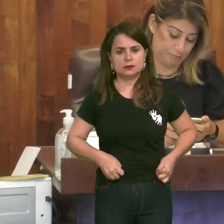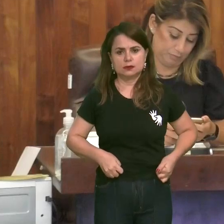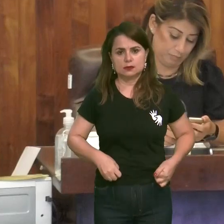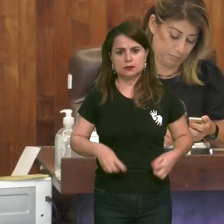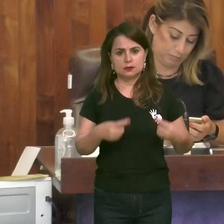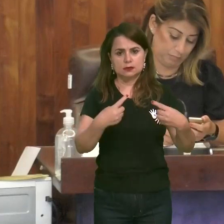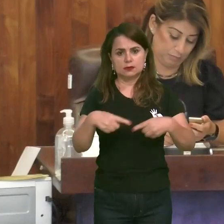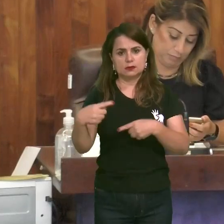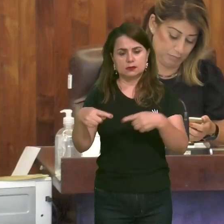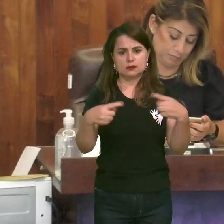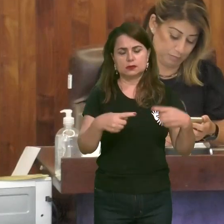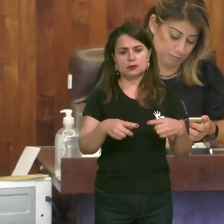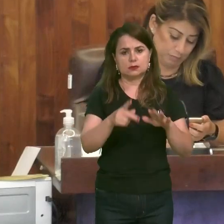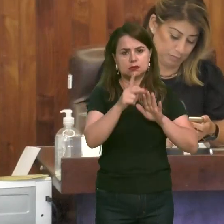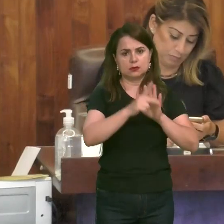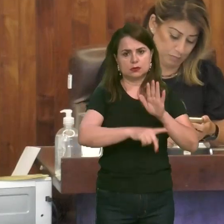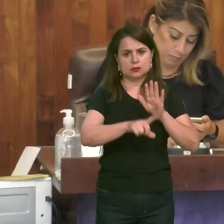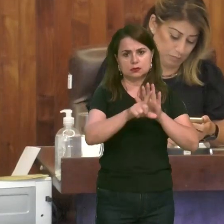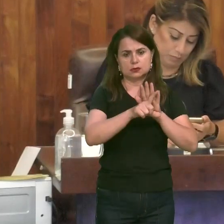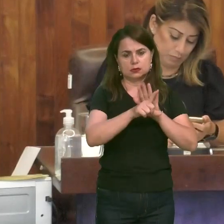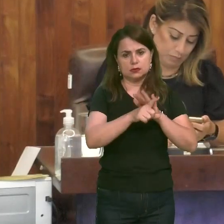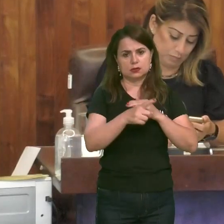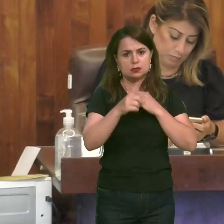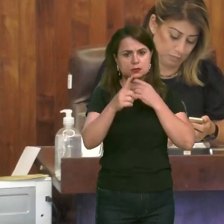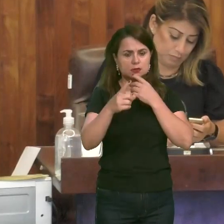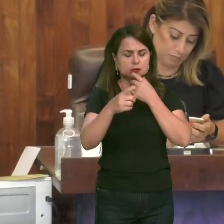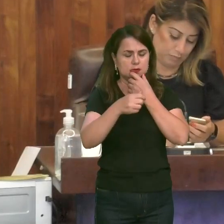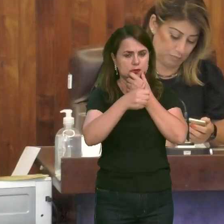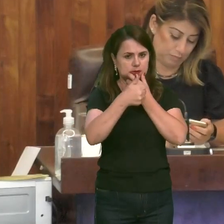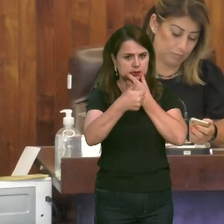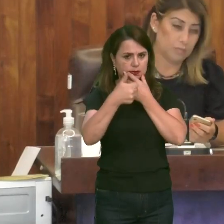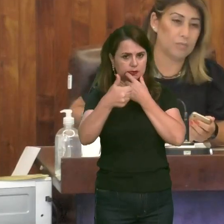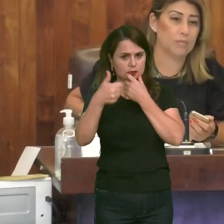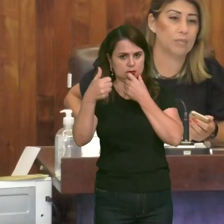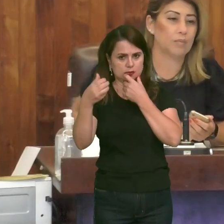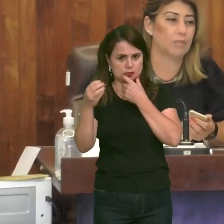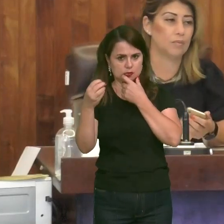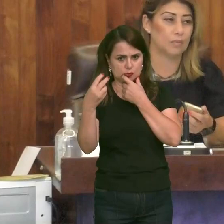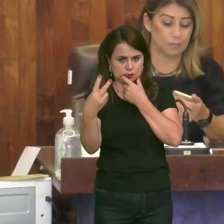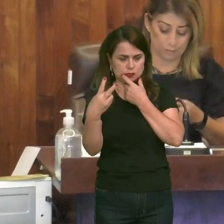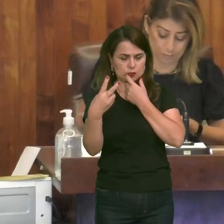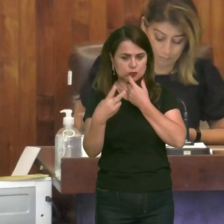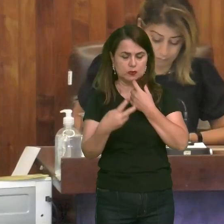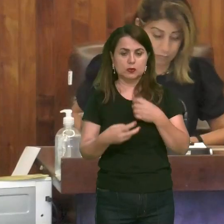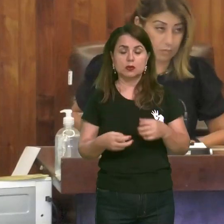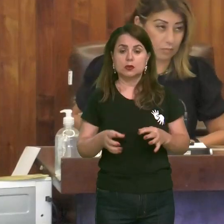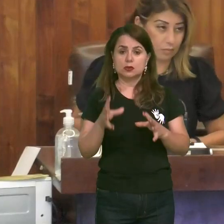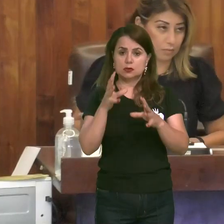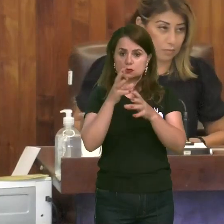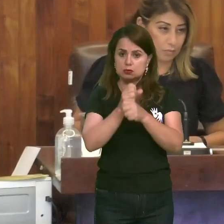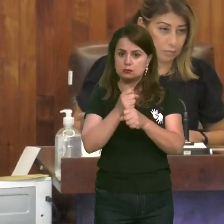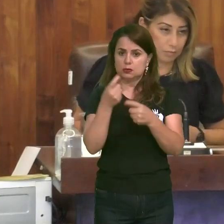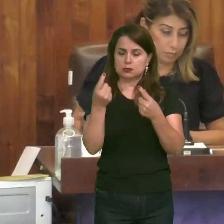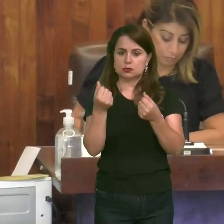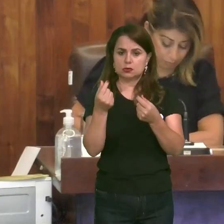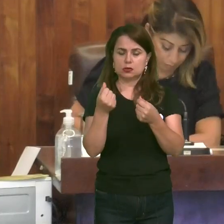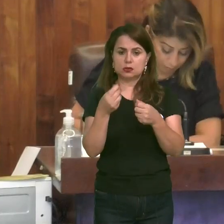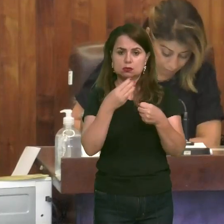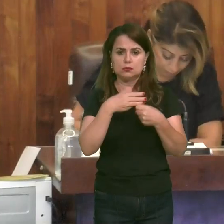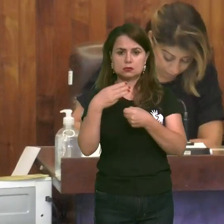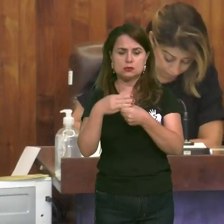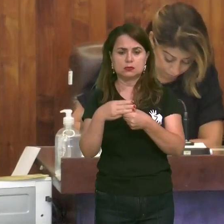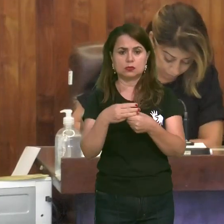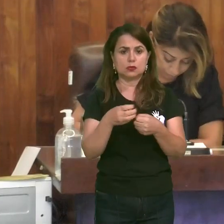Continue em discussão projeto de lei 112 e 2022 que trata sobre o orçamento Geral do município para exercícios